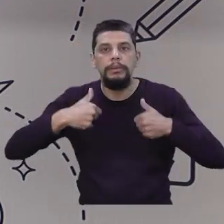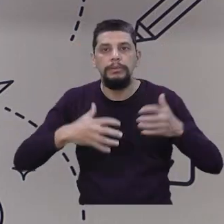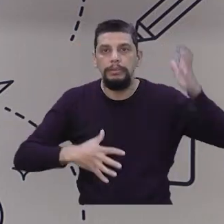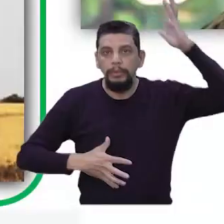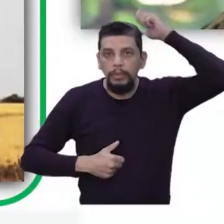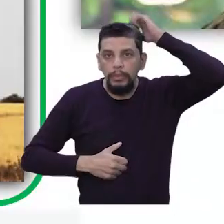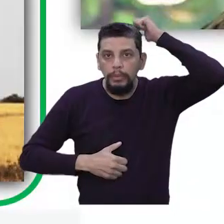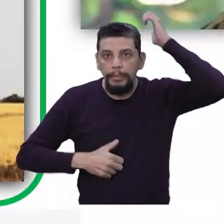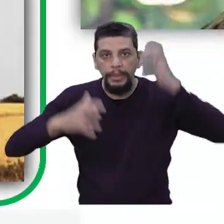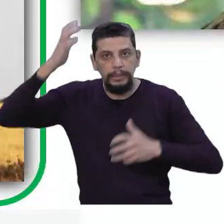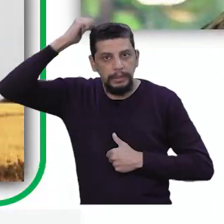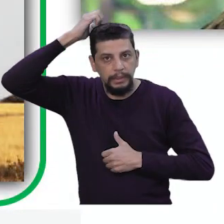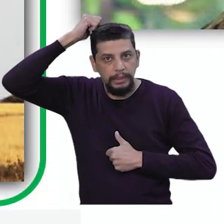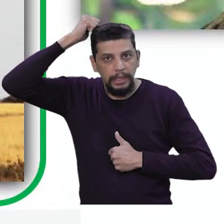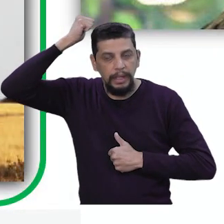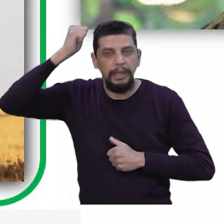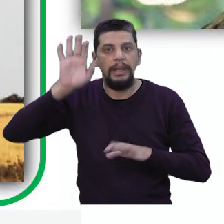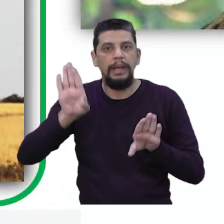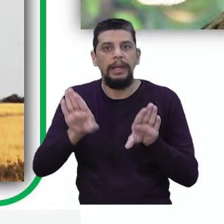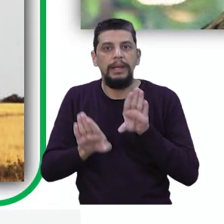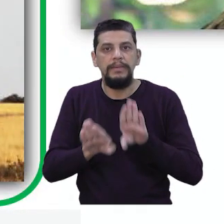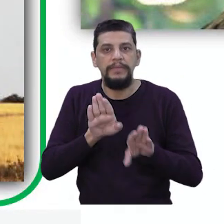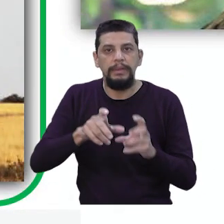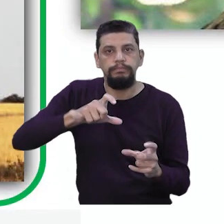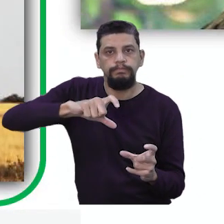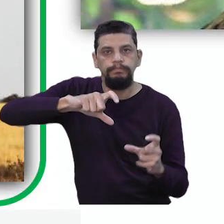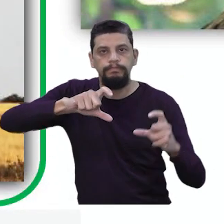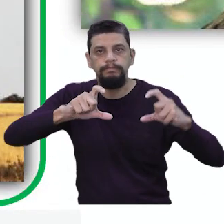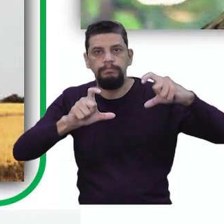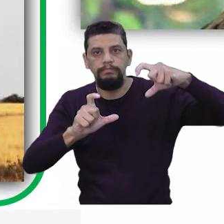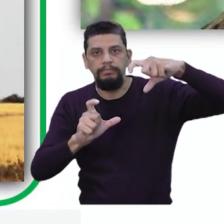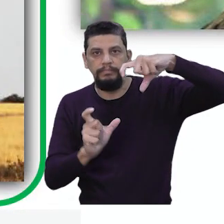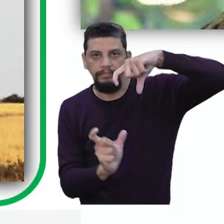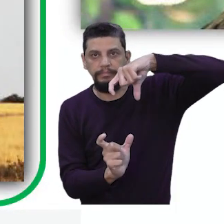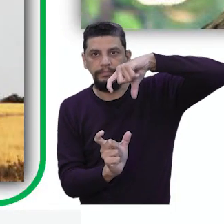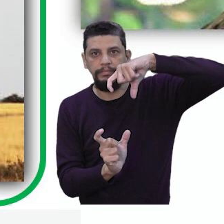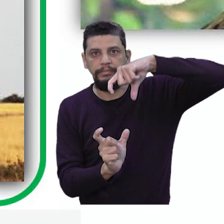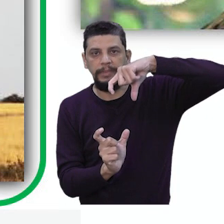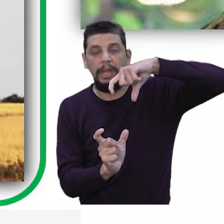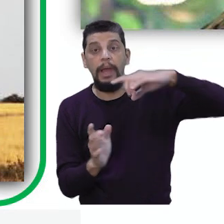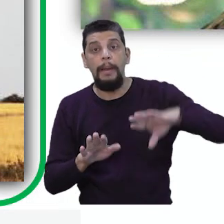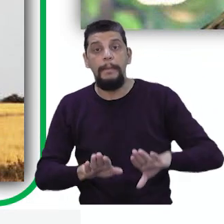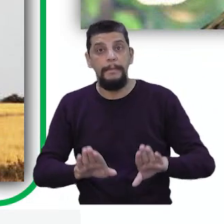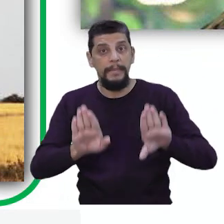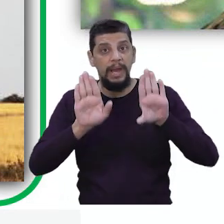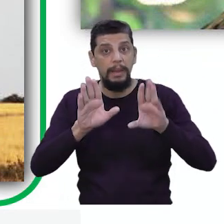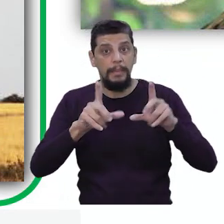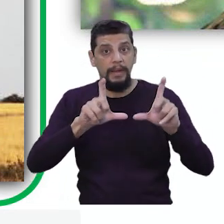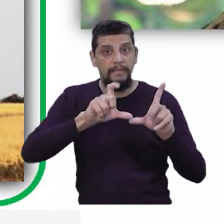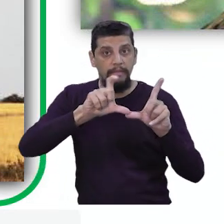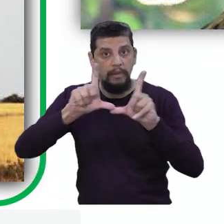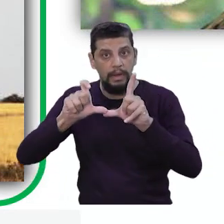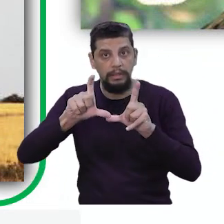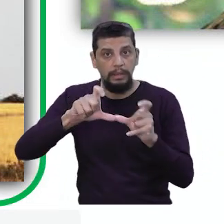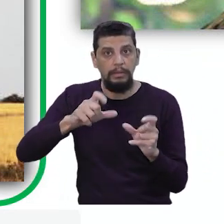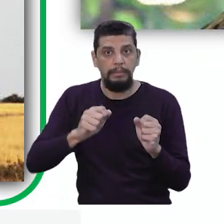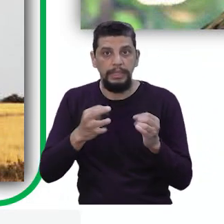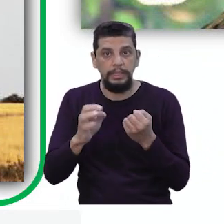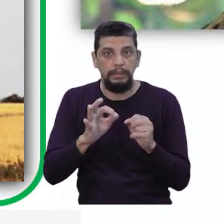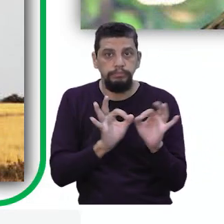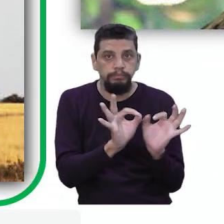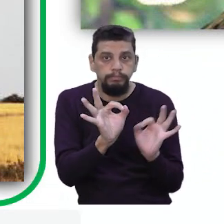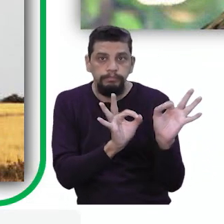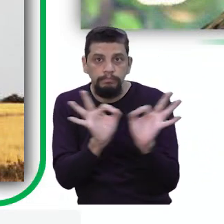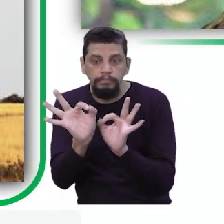O macaco, de vez em quando, ele fica de ponta cabeça na árvore, não é mesmo? Mas para a foto, a gente vai ter que